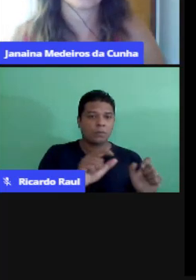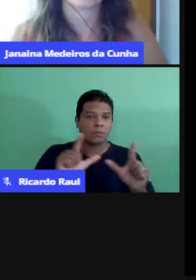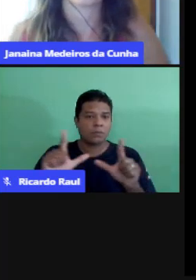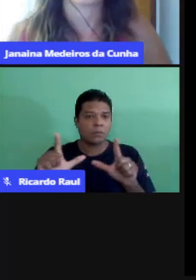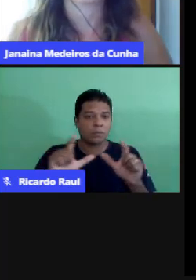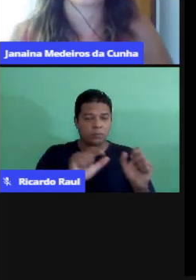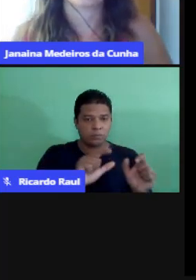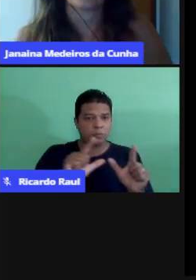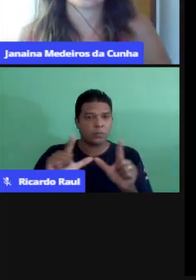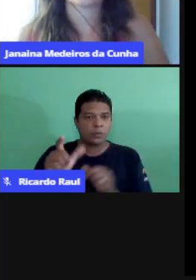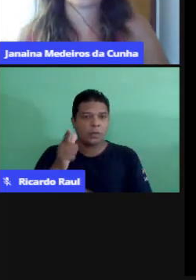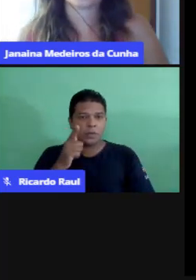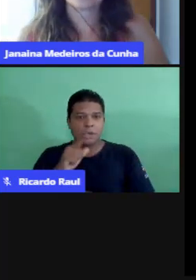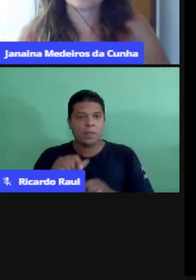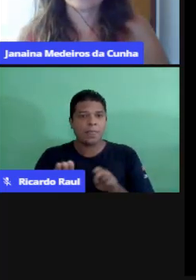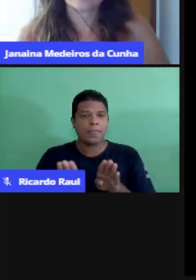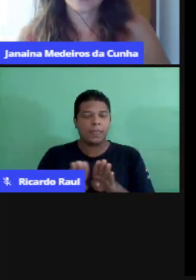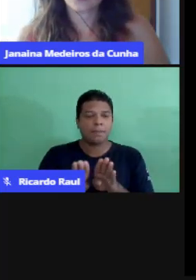fazendo